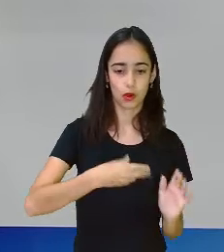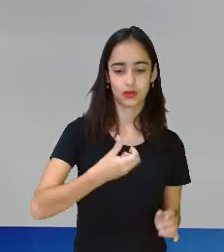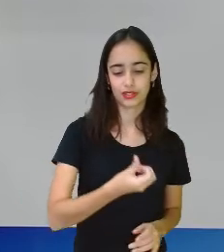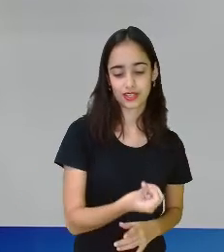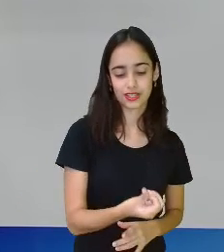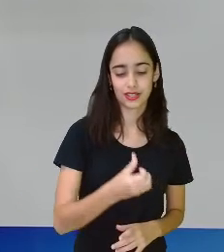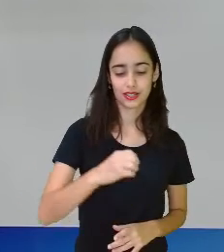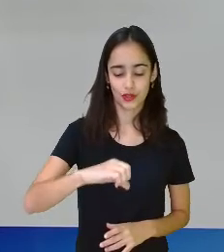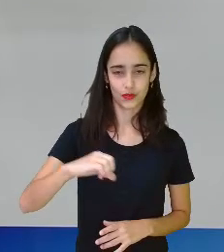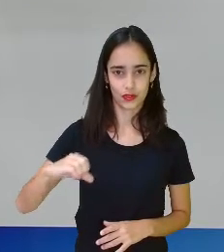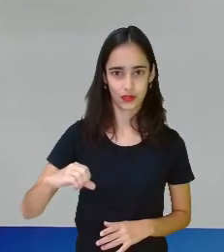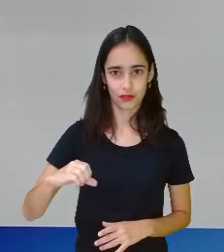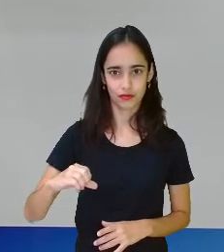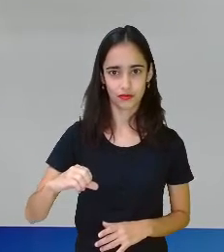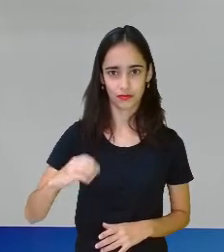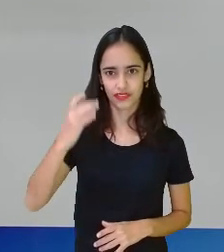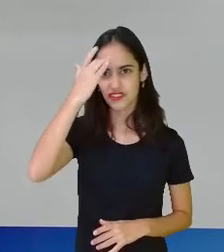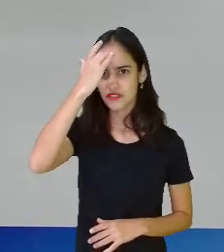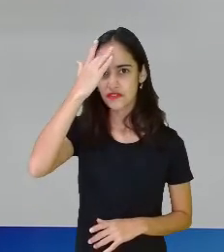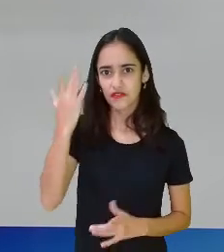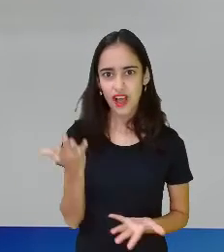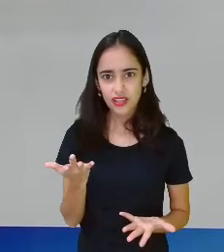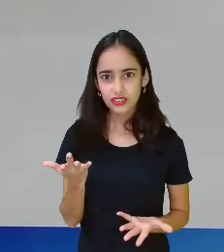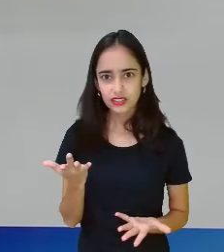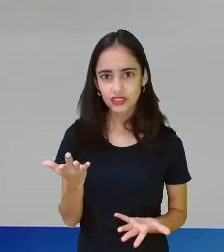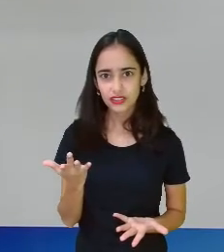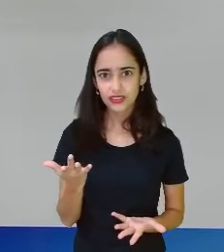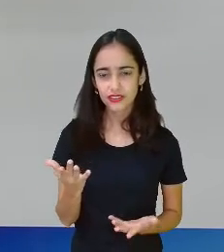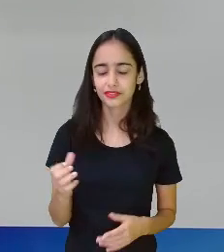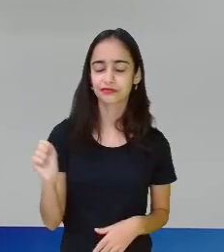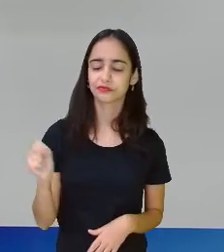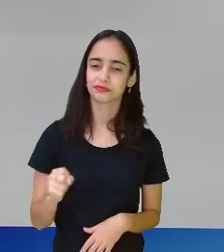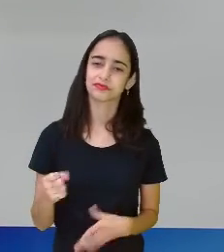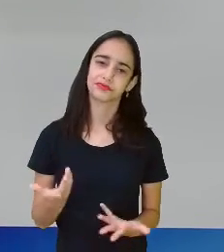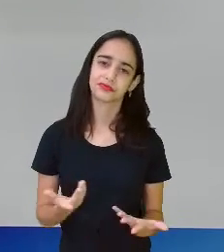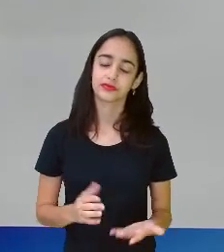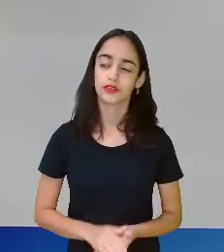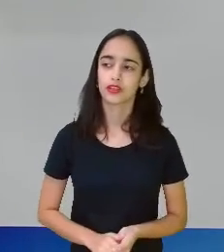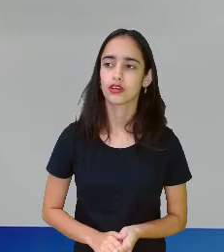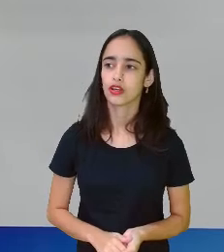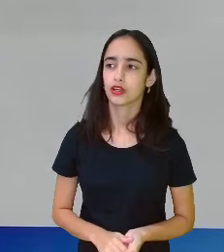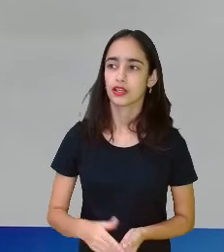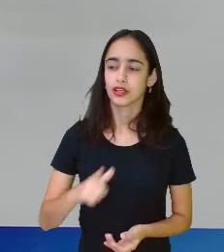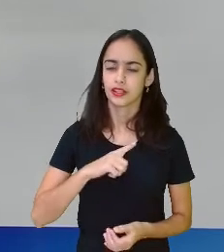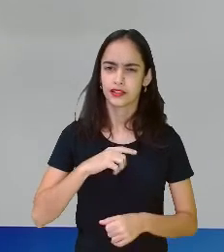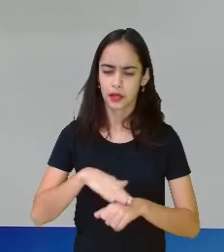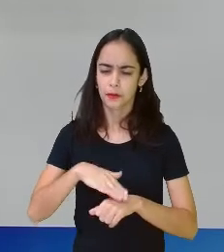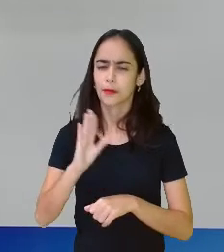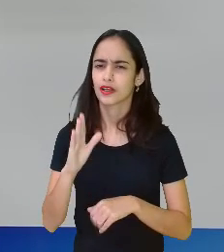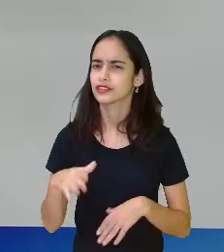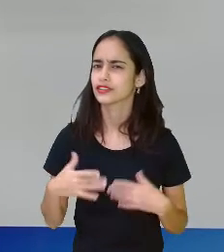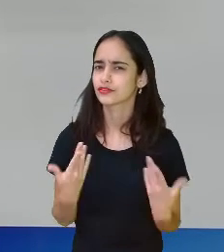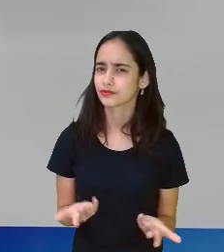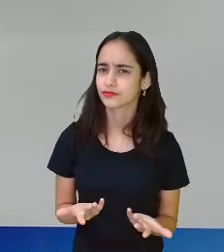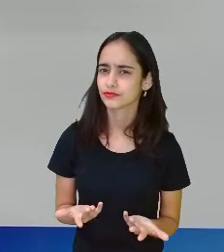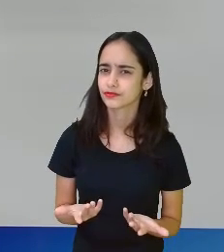699. Tranquilo? Professora, tem mais? Tem mais, ó. Aqui está dizendo que José